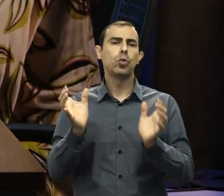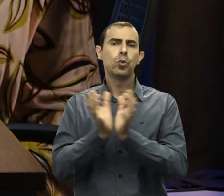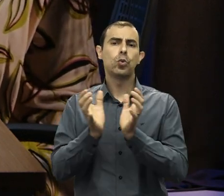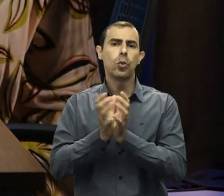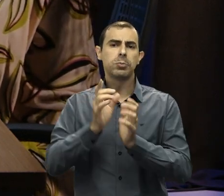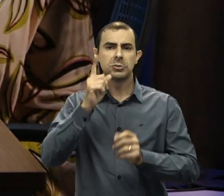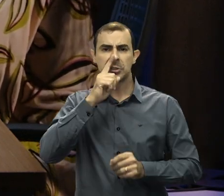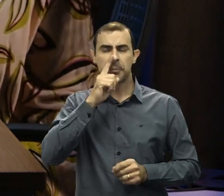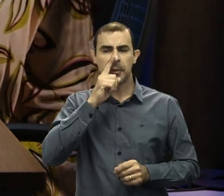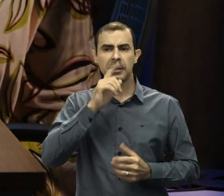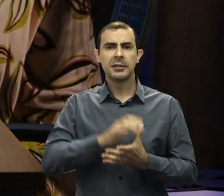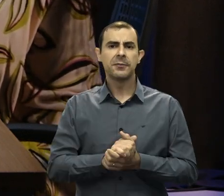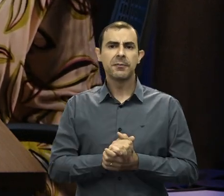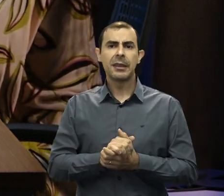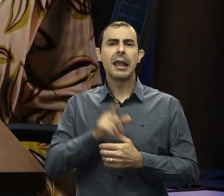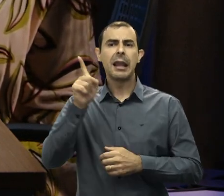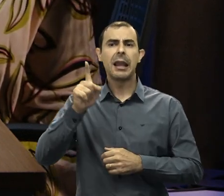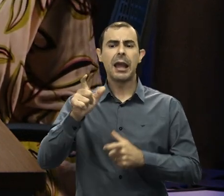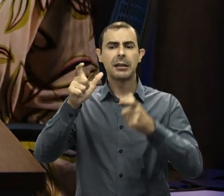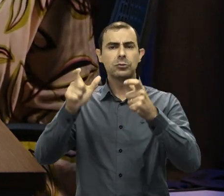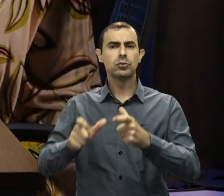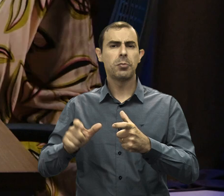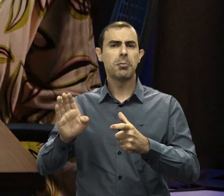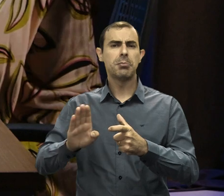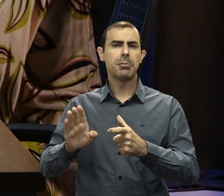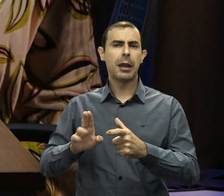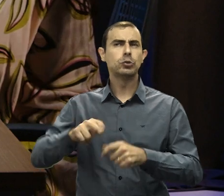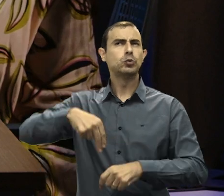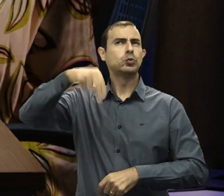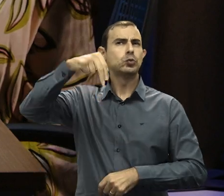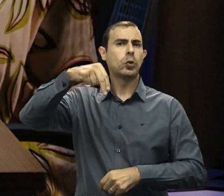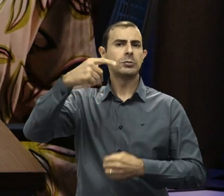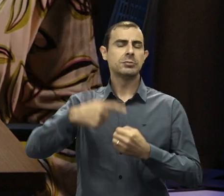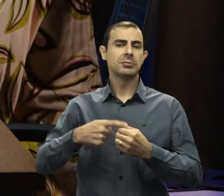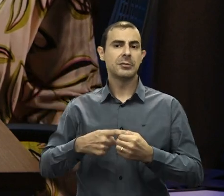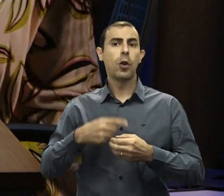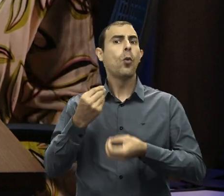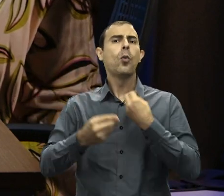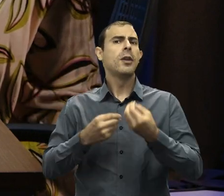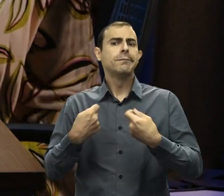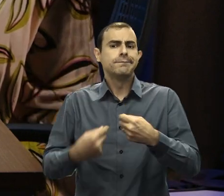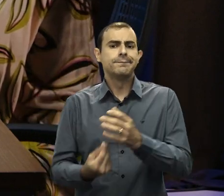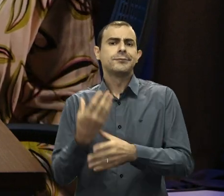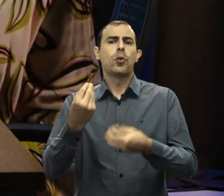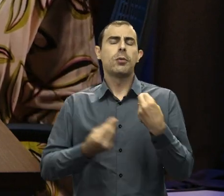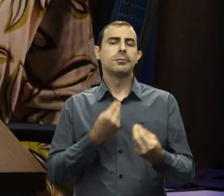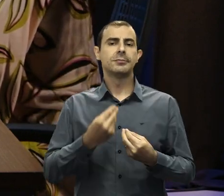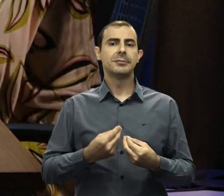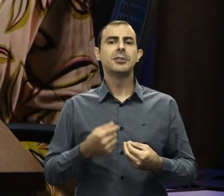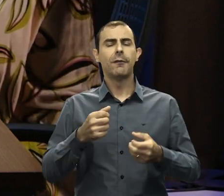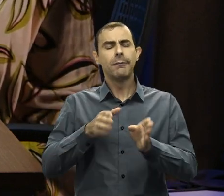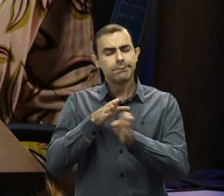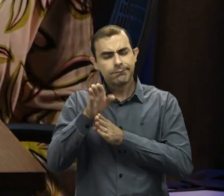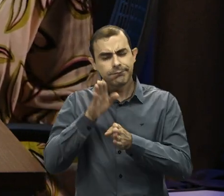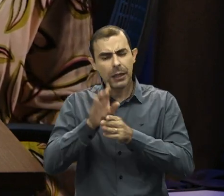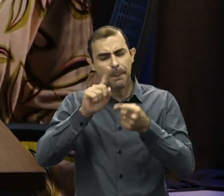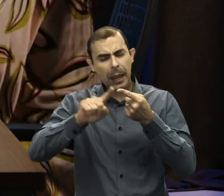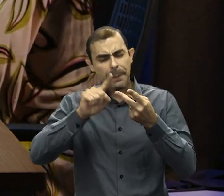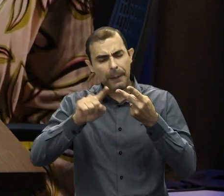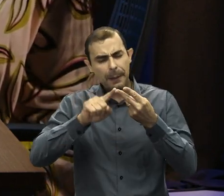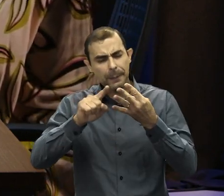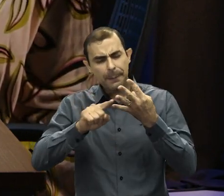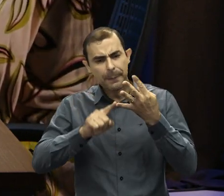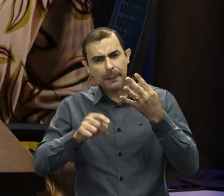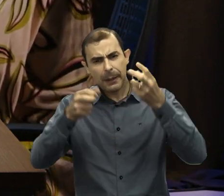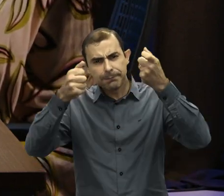no bairro, na região norte da cidade. O que eu preciso fazer? Então, nós vamos orientar desde o beabá até a parte de prestação